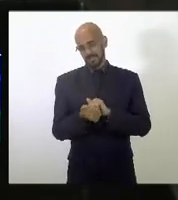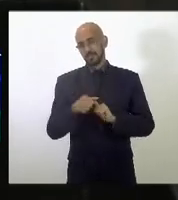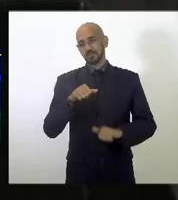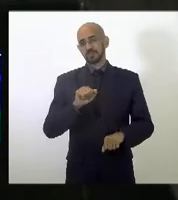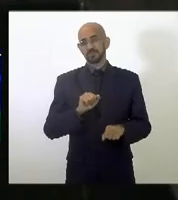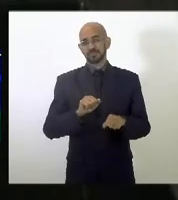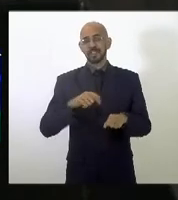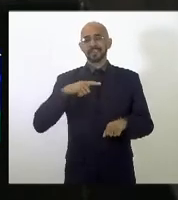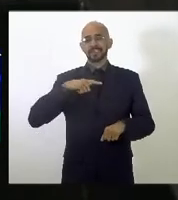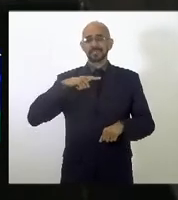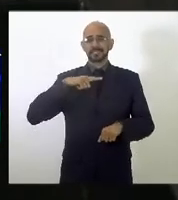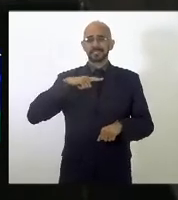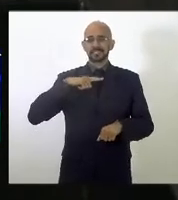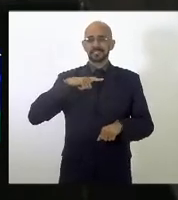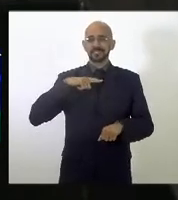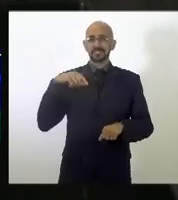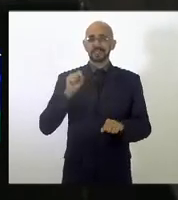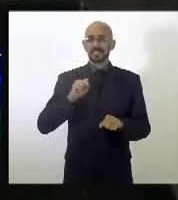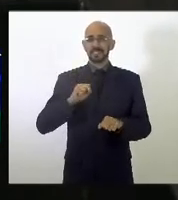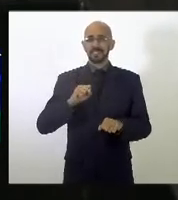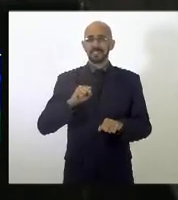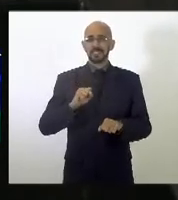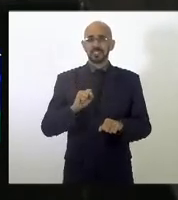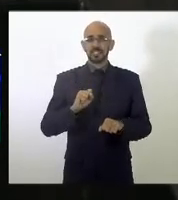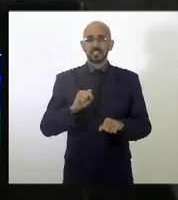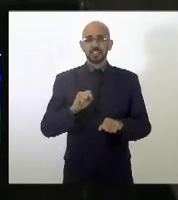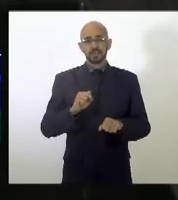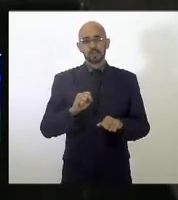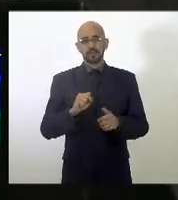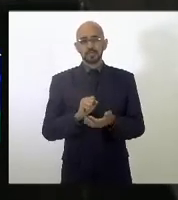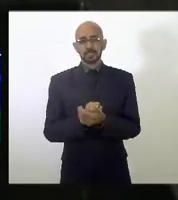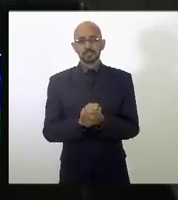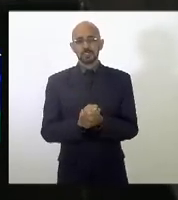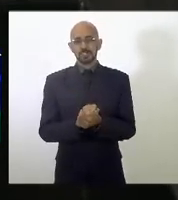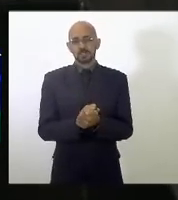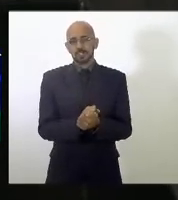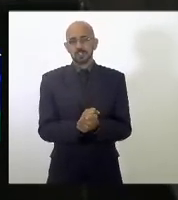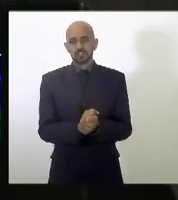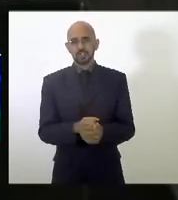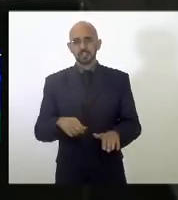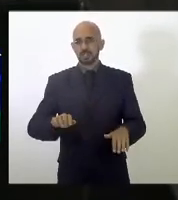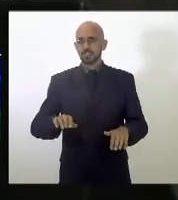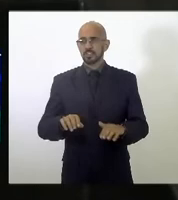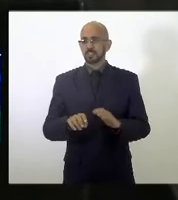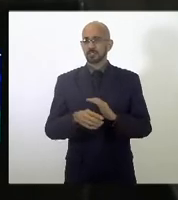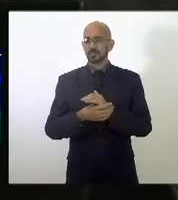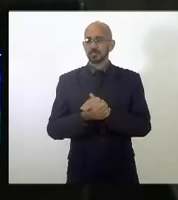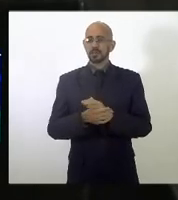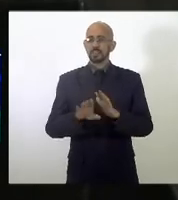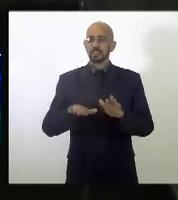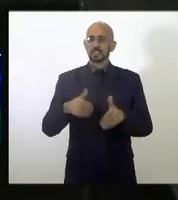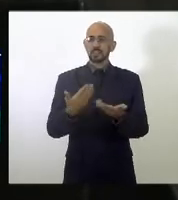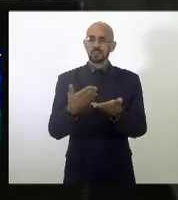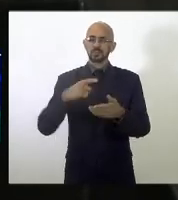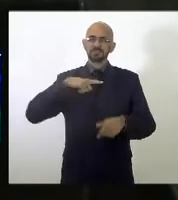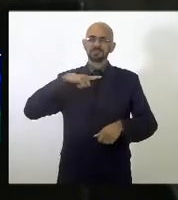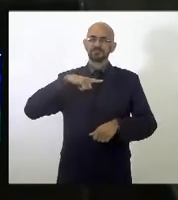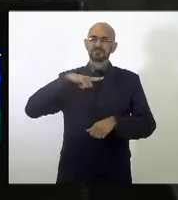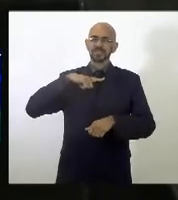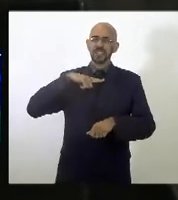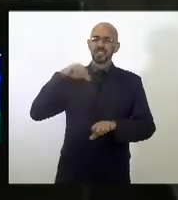há um legado histórico republicano profundamente